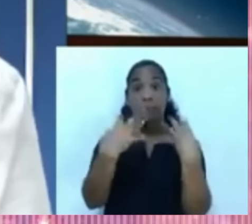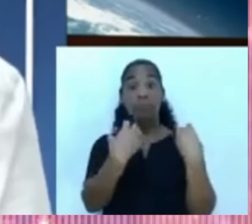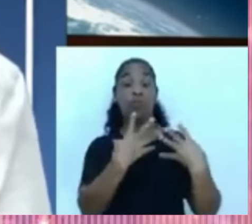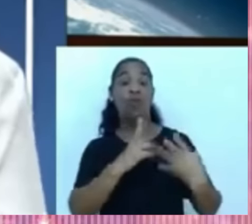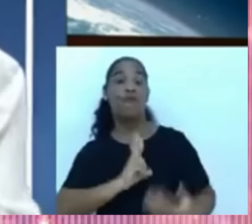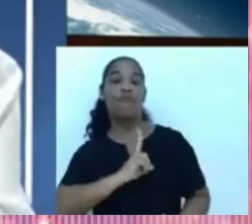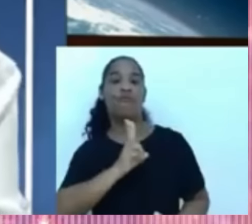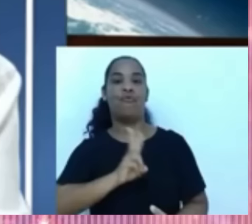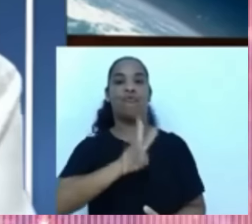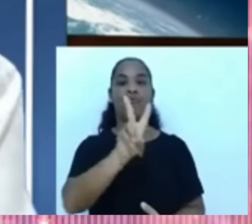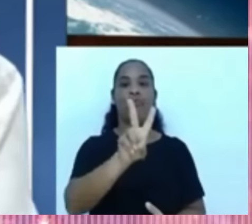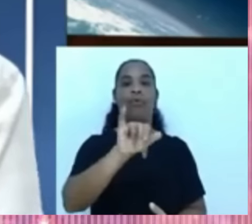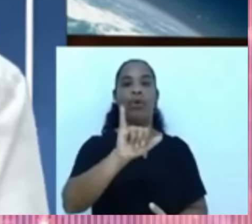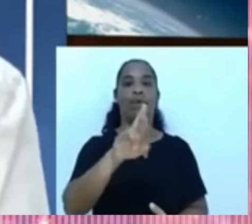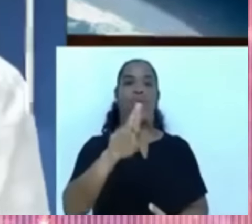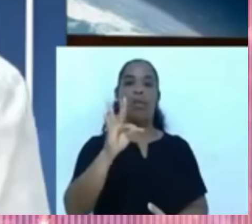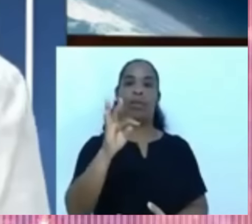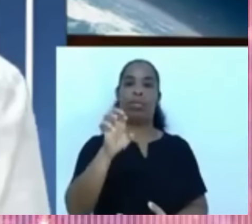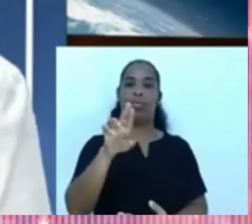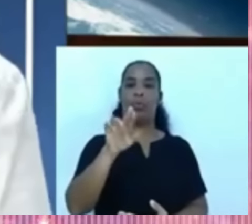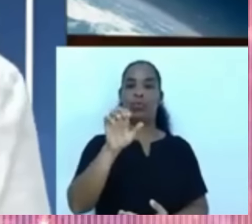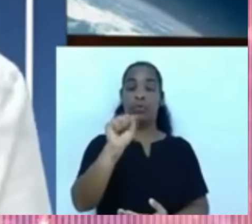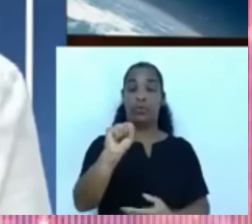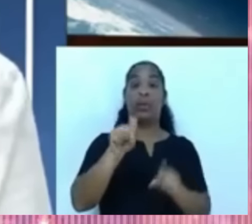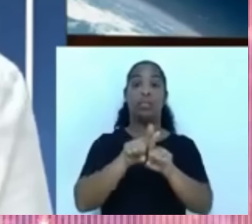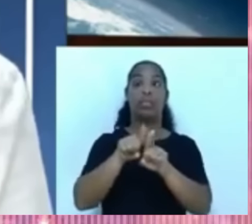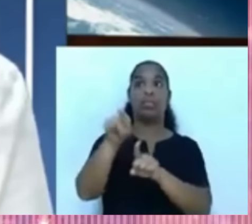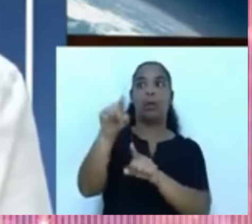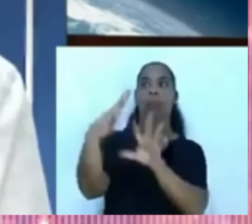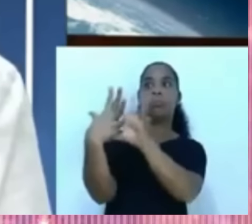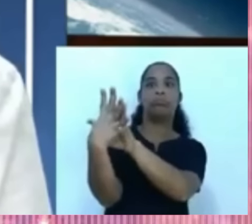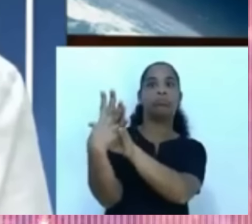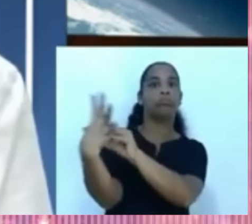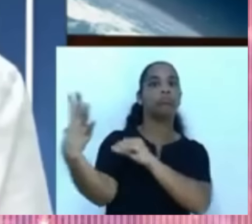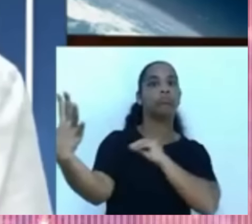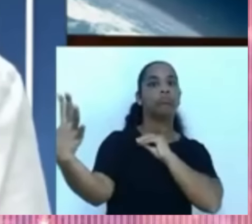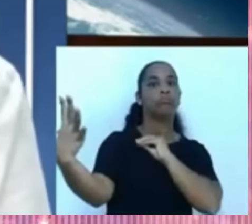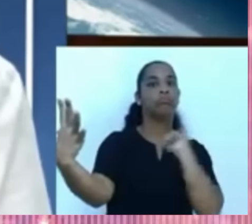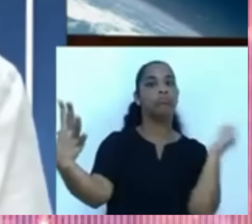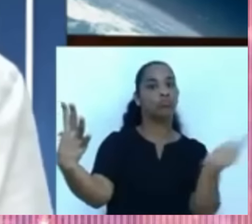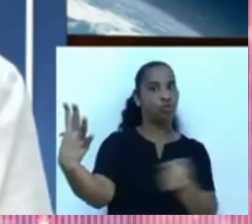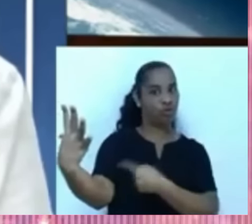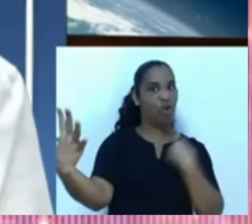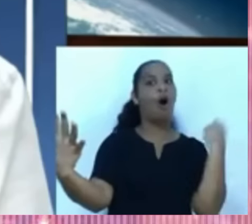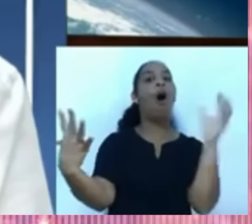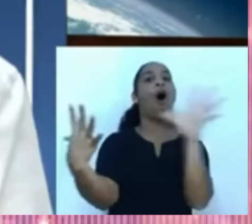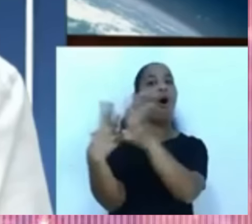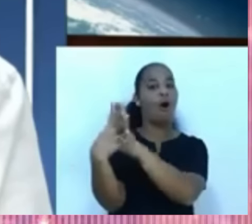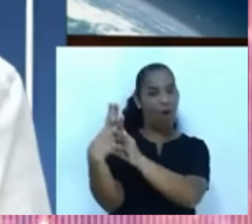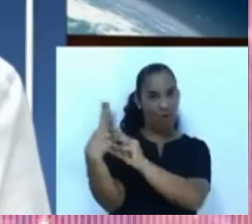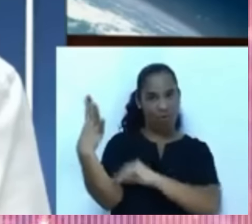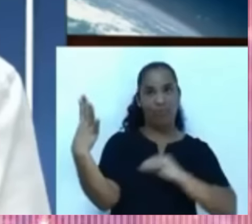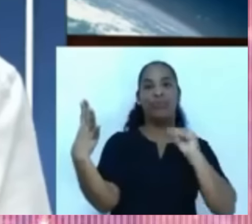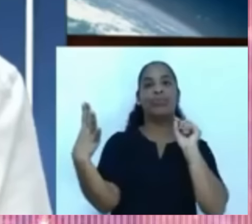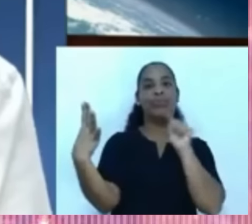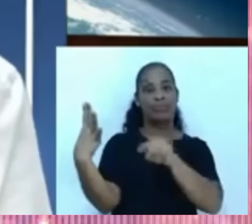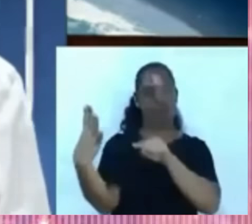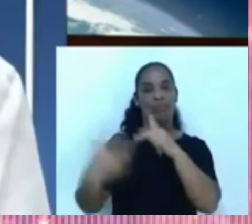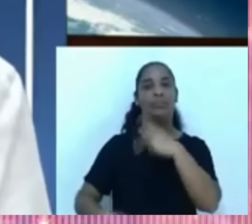sobretudo no seu exemplo Nós aprendemos a beber a água lustral